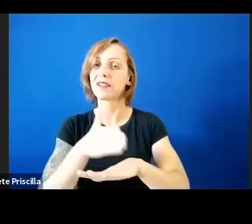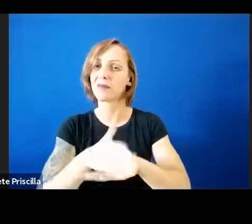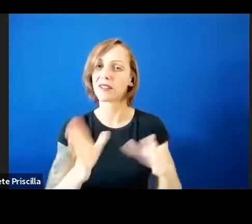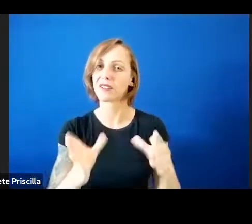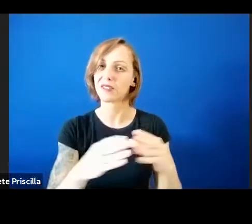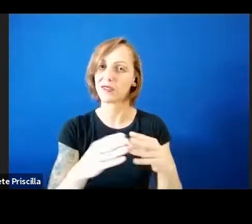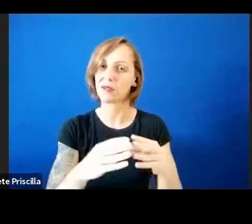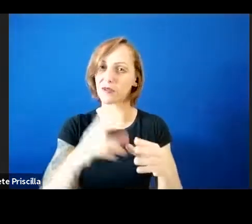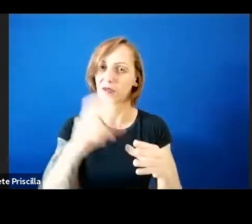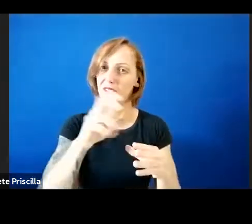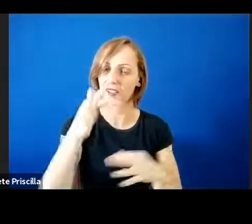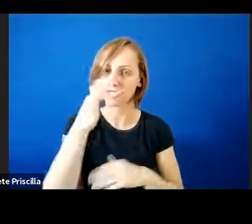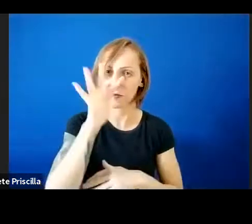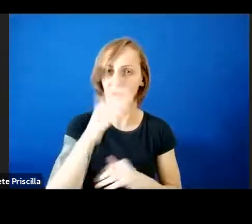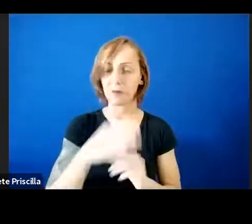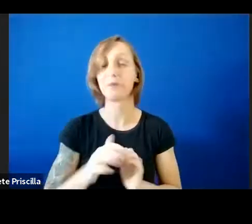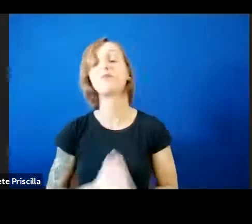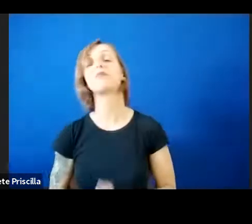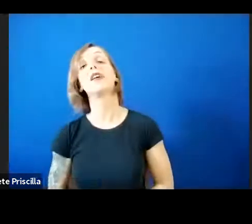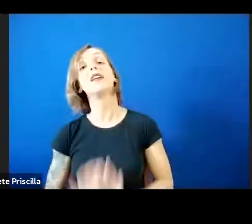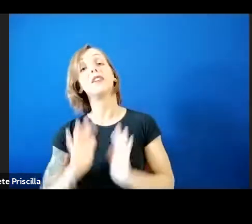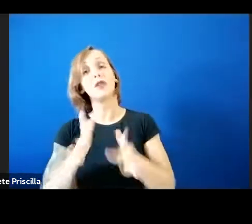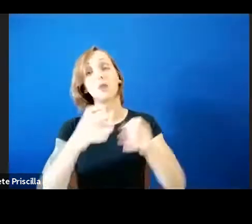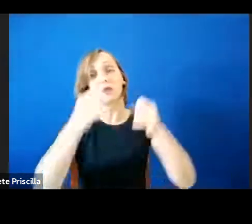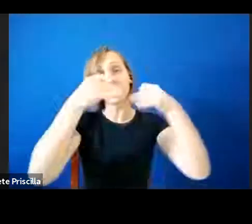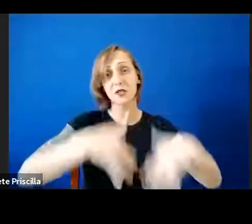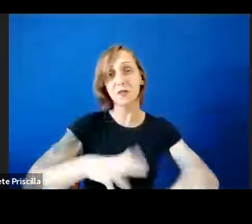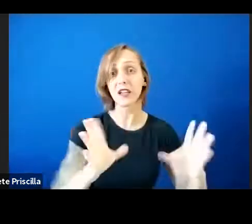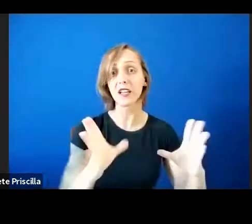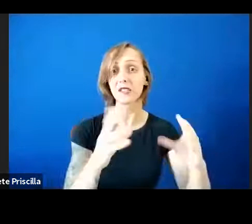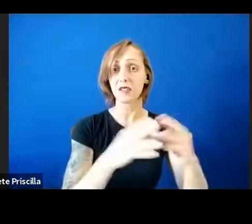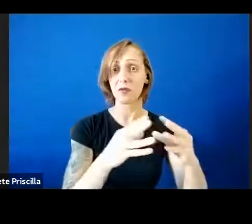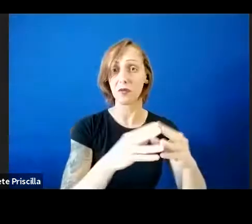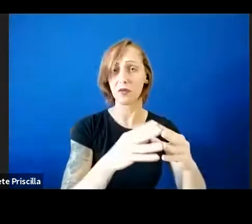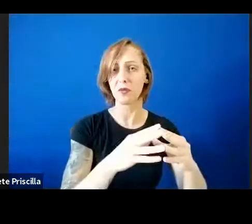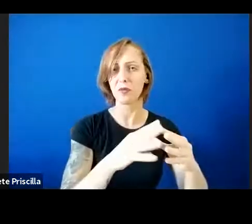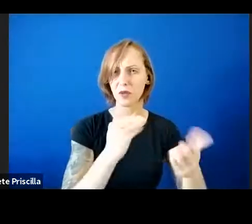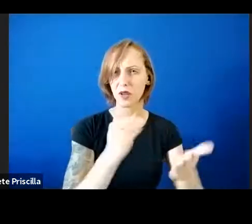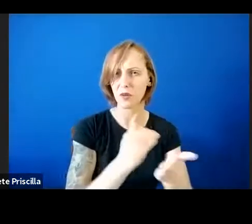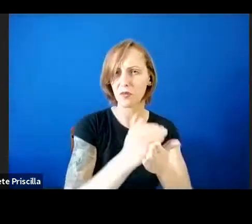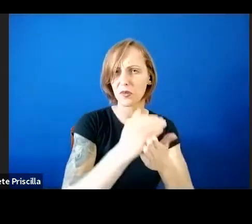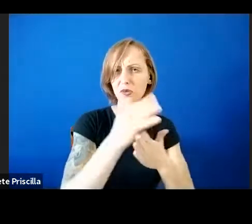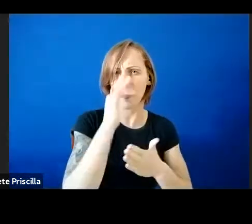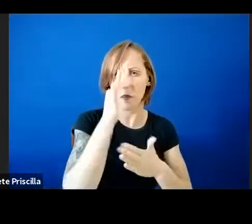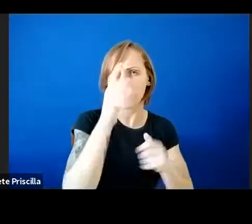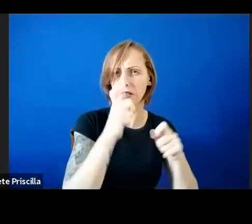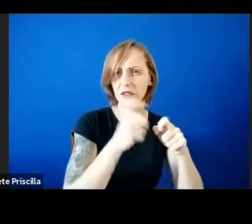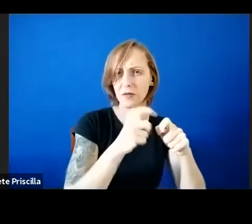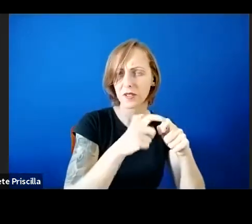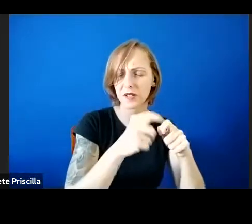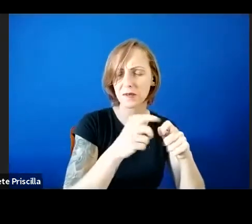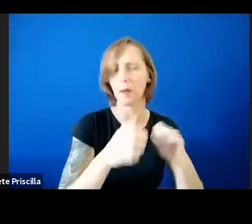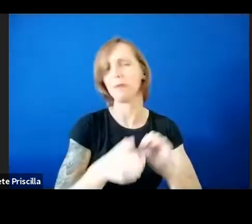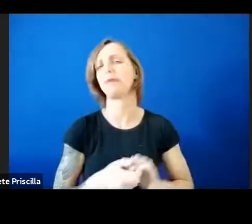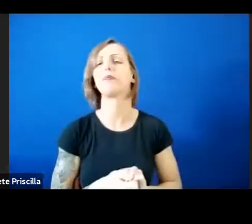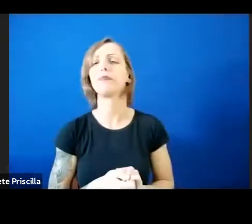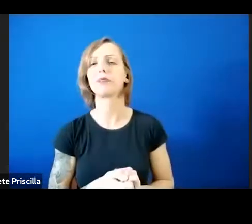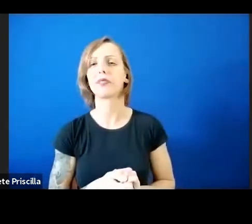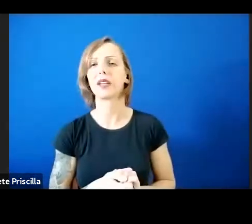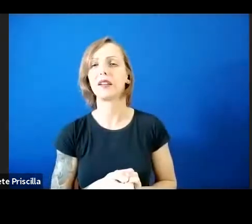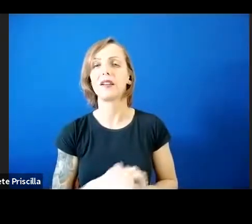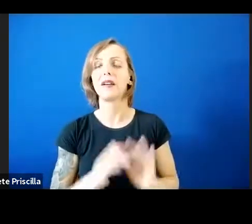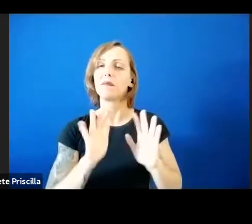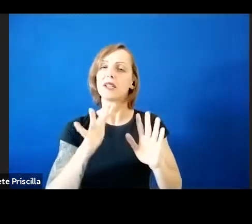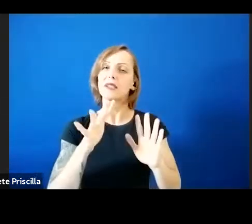medicinais, mas aí no decorrer do trabalho a gente percebe que a gente não consegue falar de